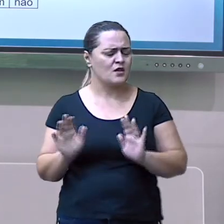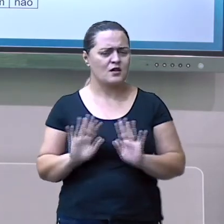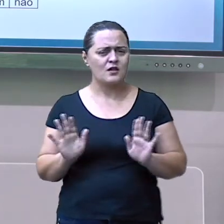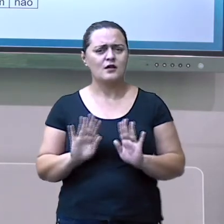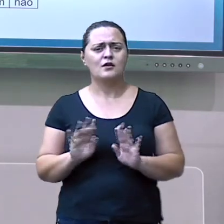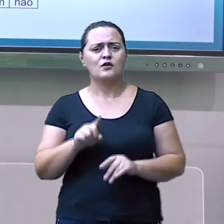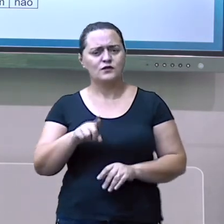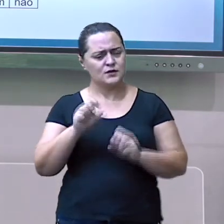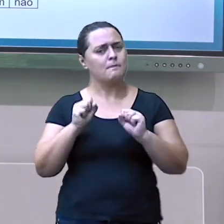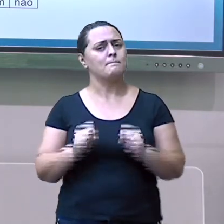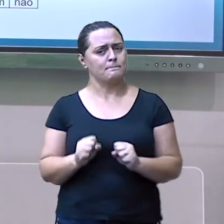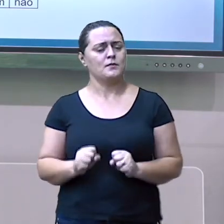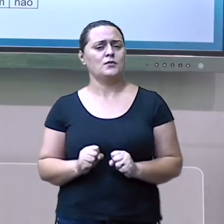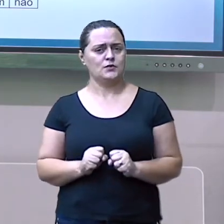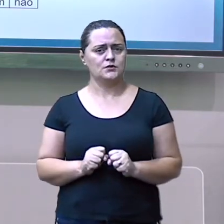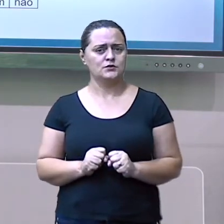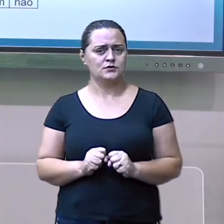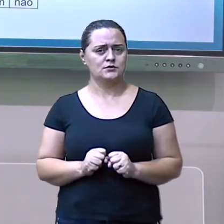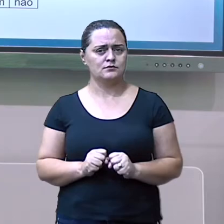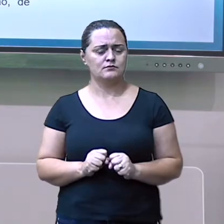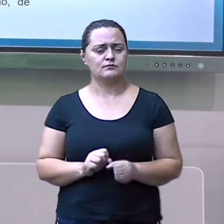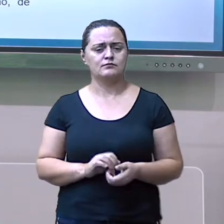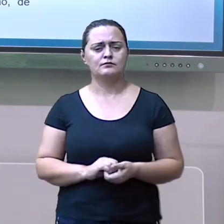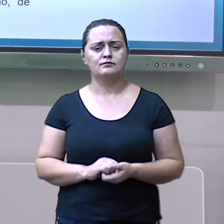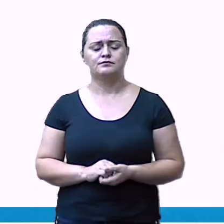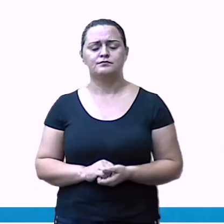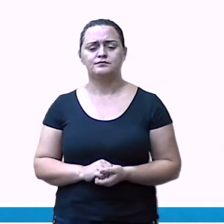bom? Você é capaz.